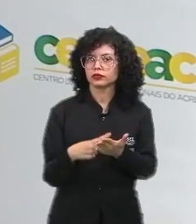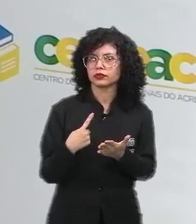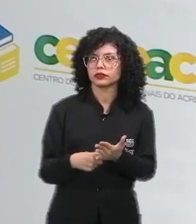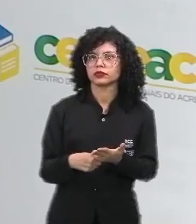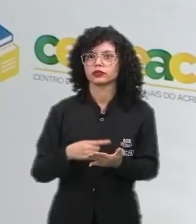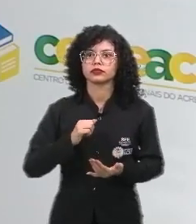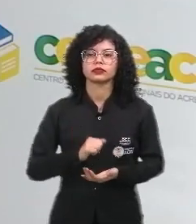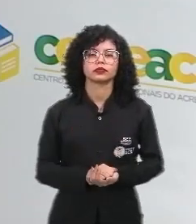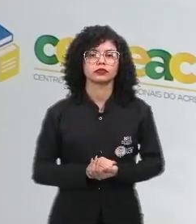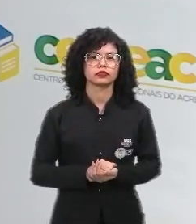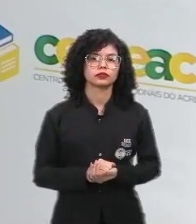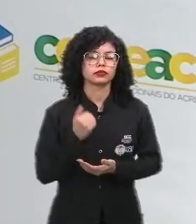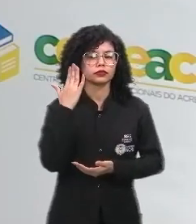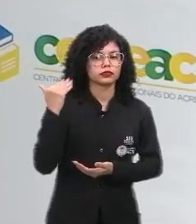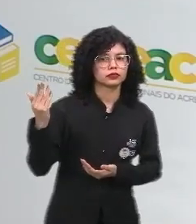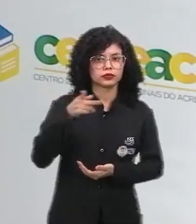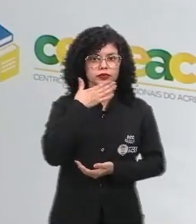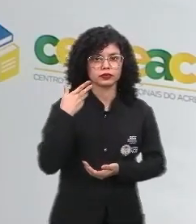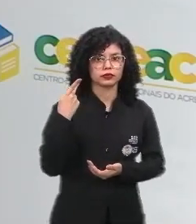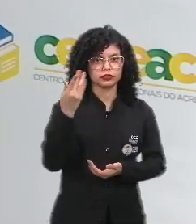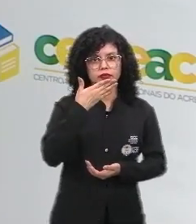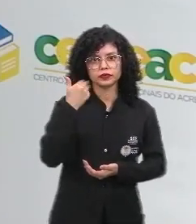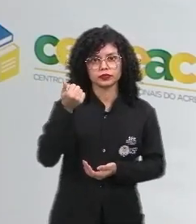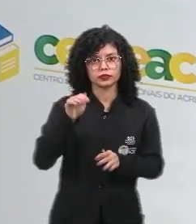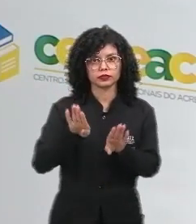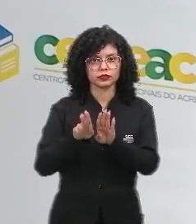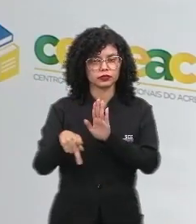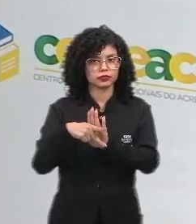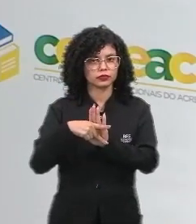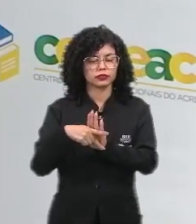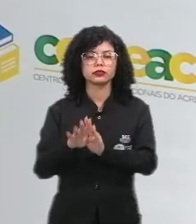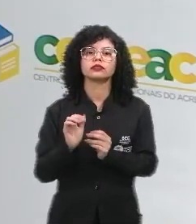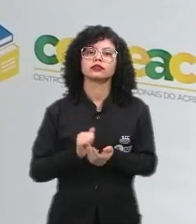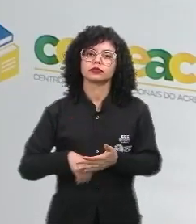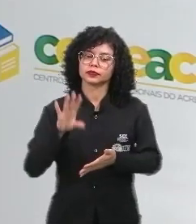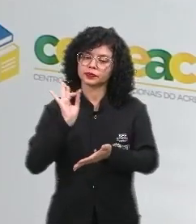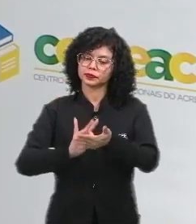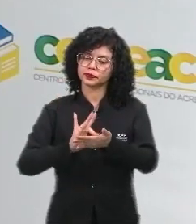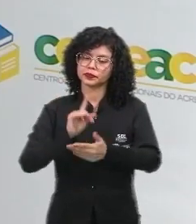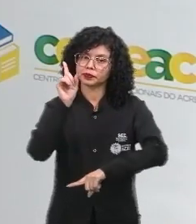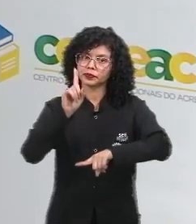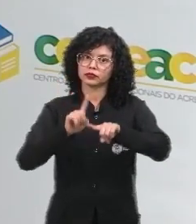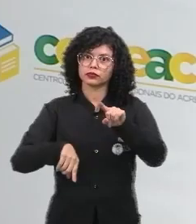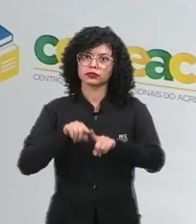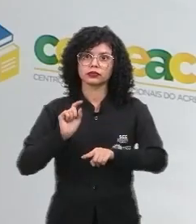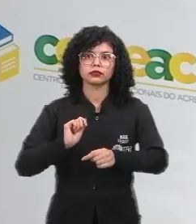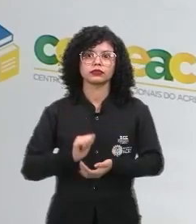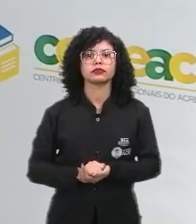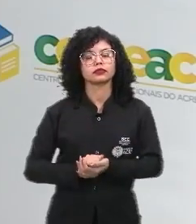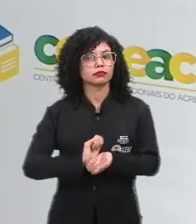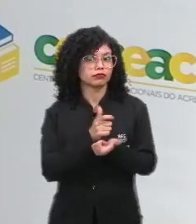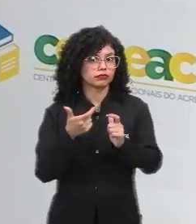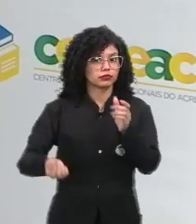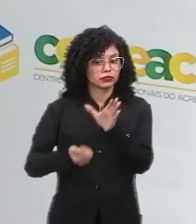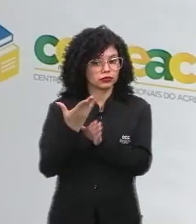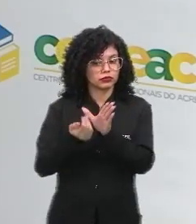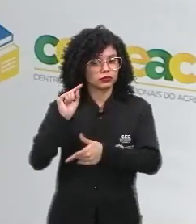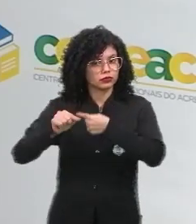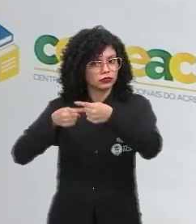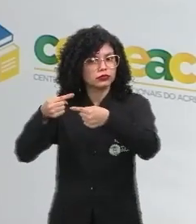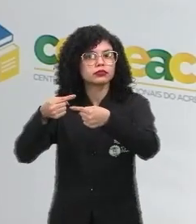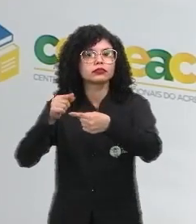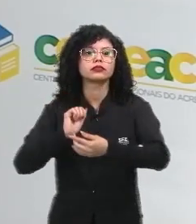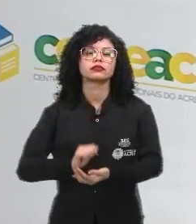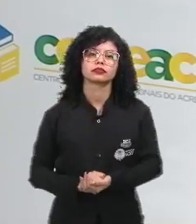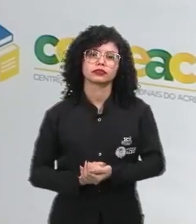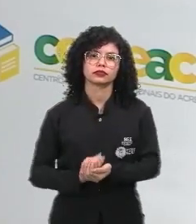condições favoráveis a isso, como o fato de haver matéria-prima abundante, o fato